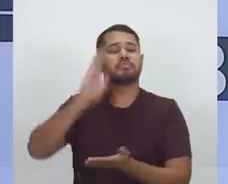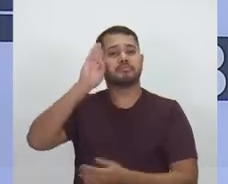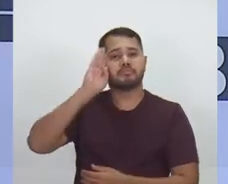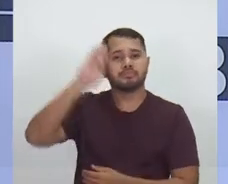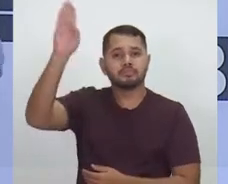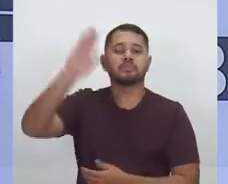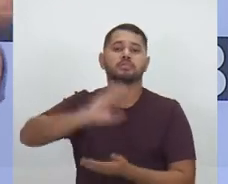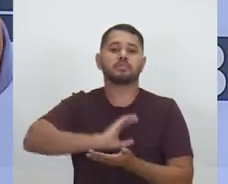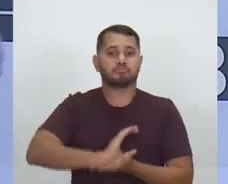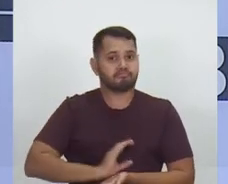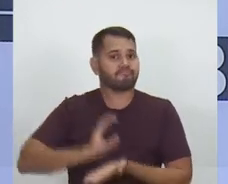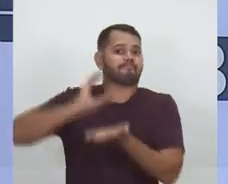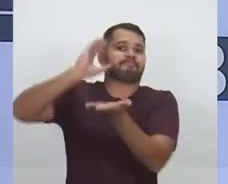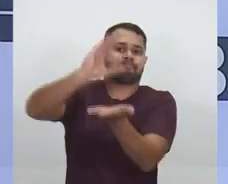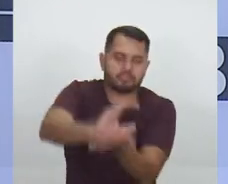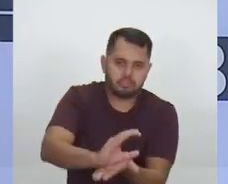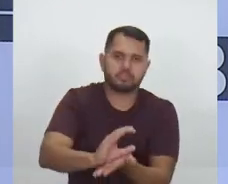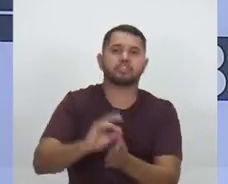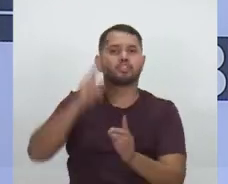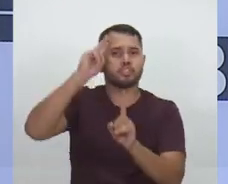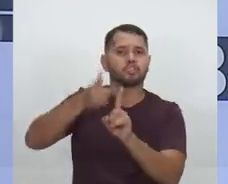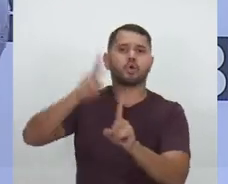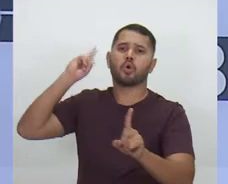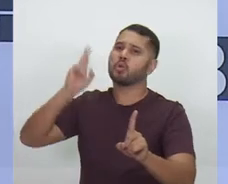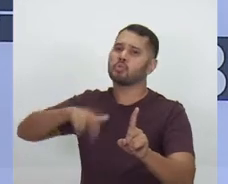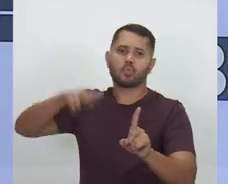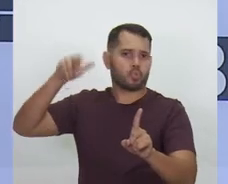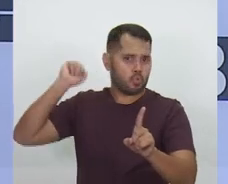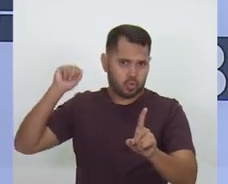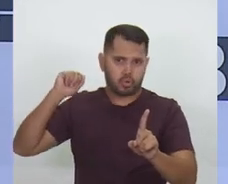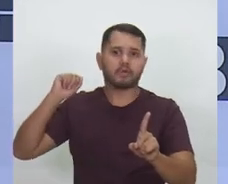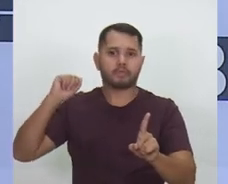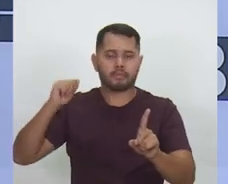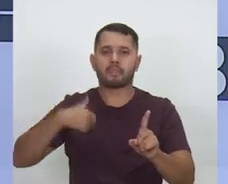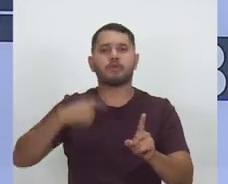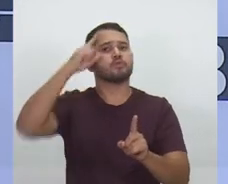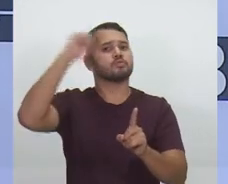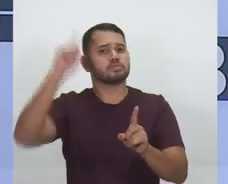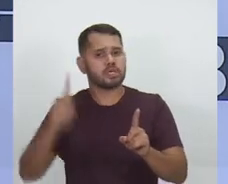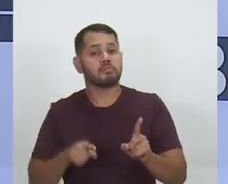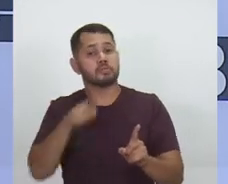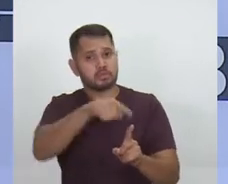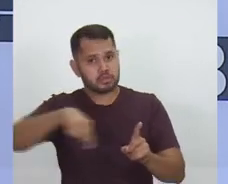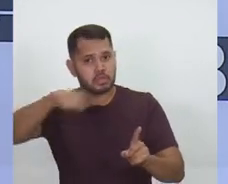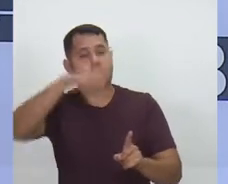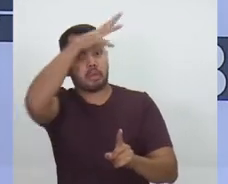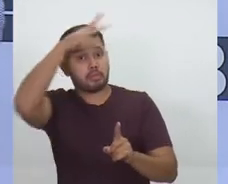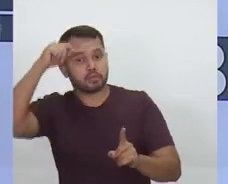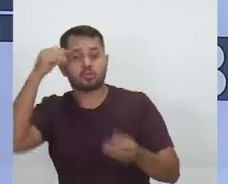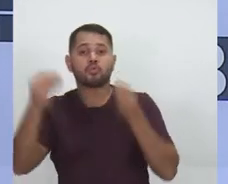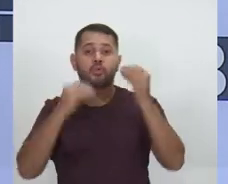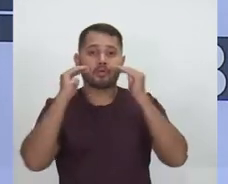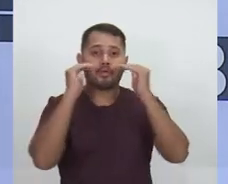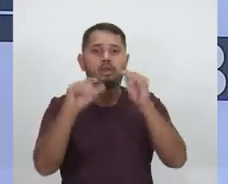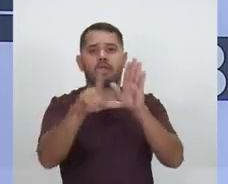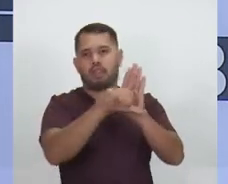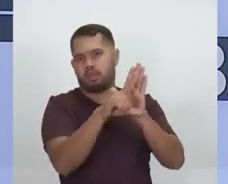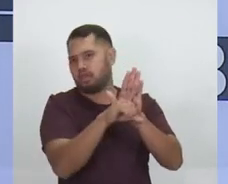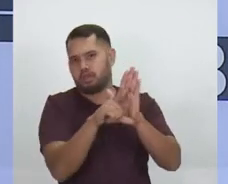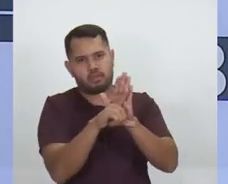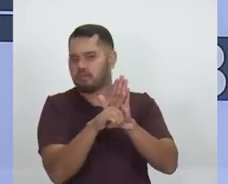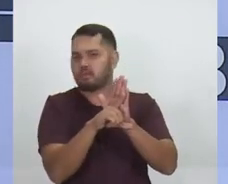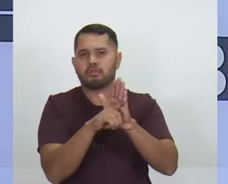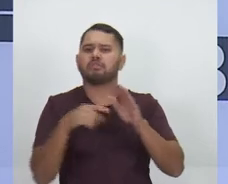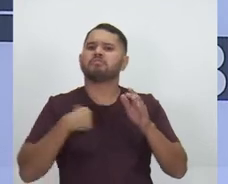abandono da história da educação para os professores eu não sabia cidadão amazonense que cumprir a lei nesse estado iria